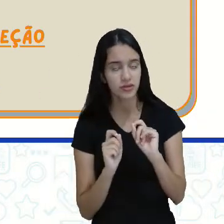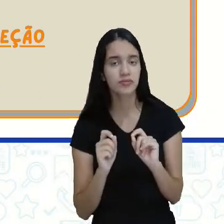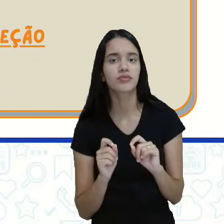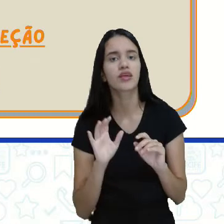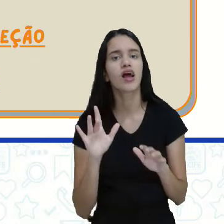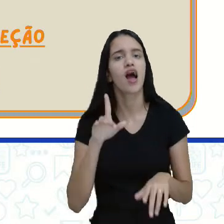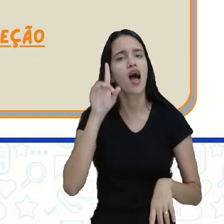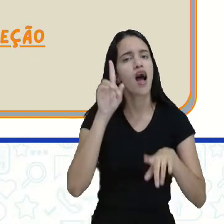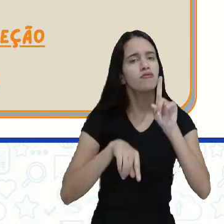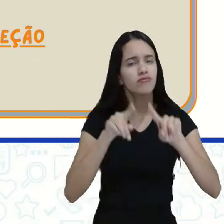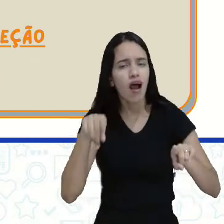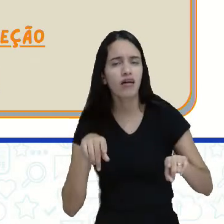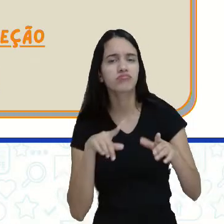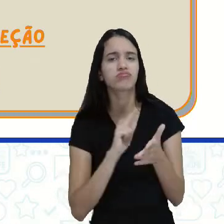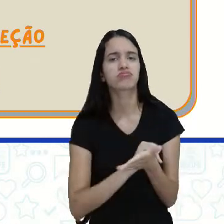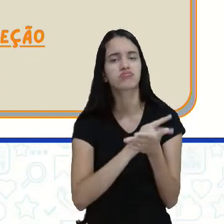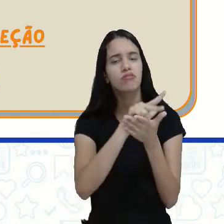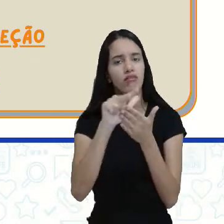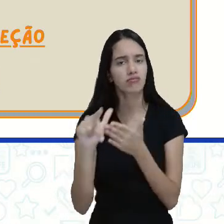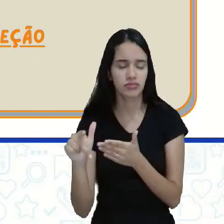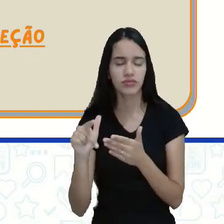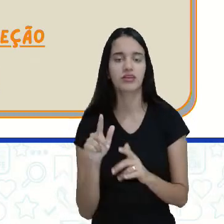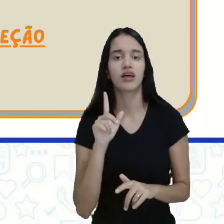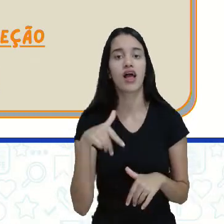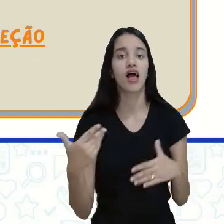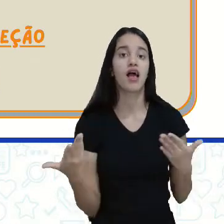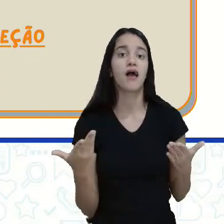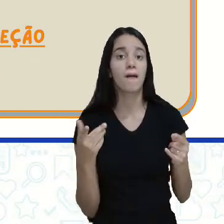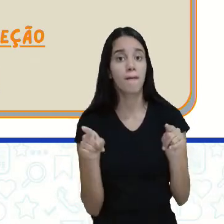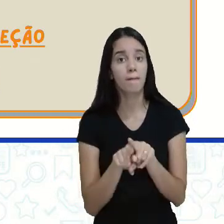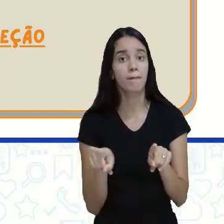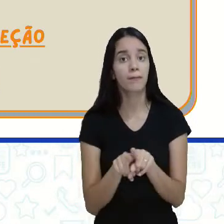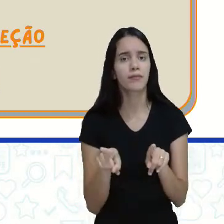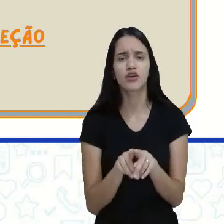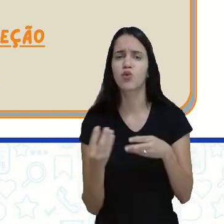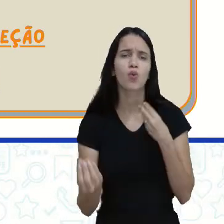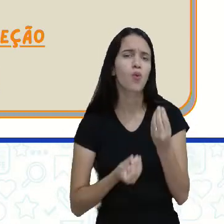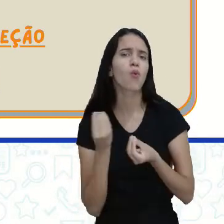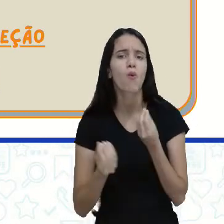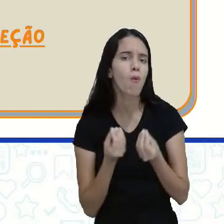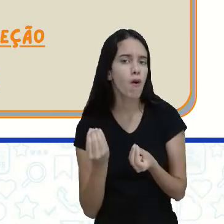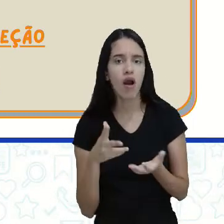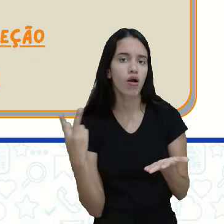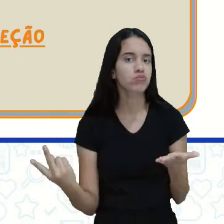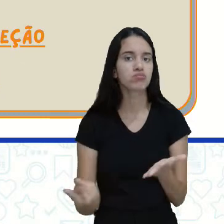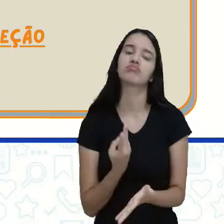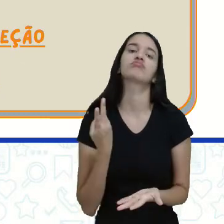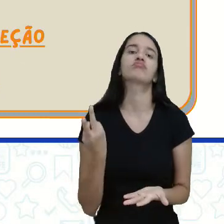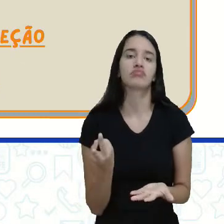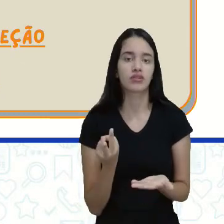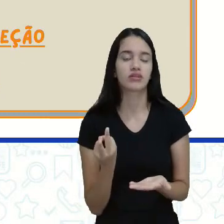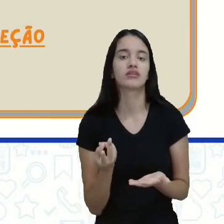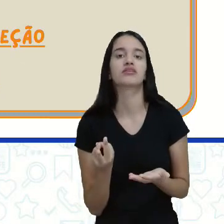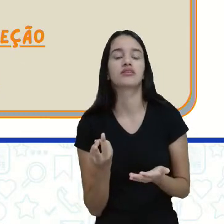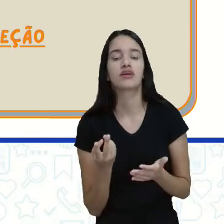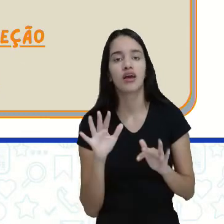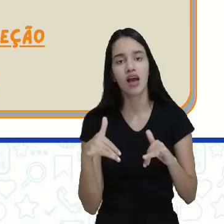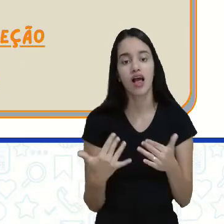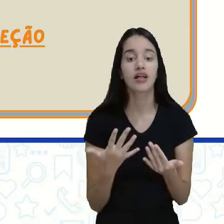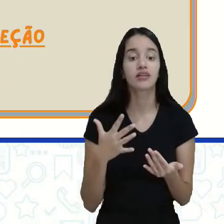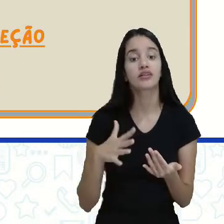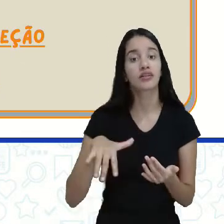essa variabilidade genética, atuando a seleção natural, como é que isso ocorre, né? Essa atuação da seleção natural